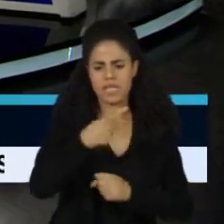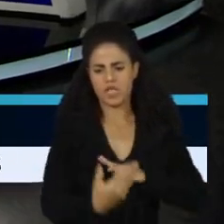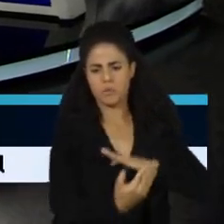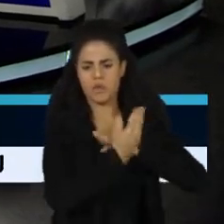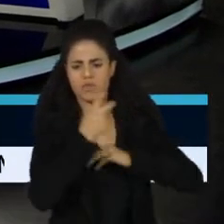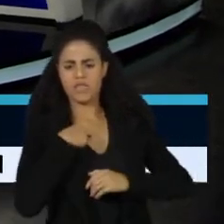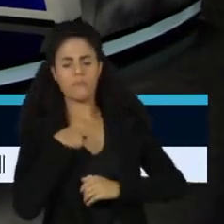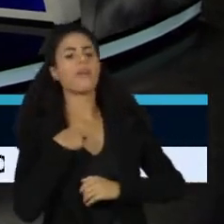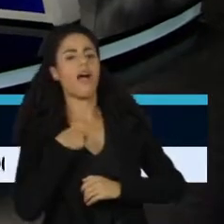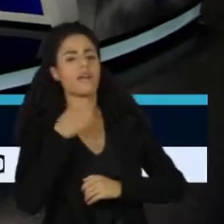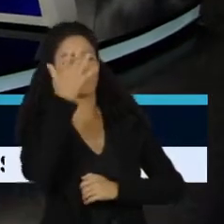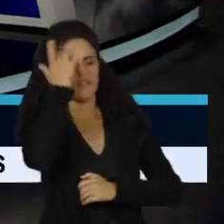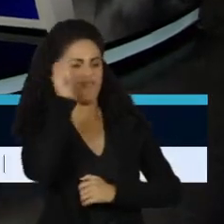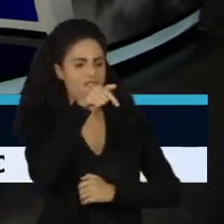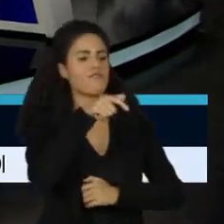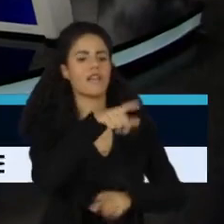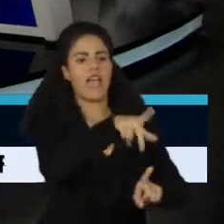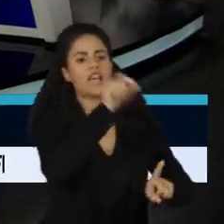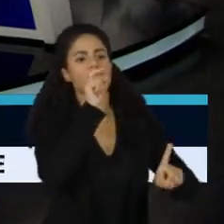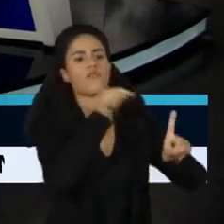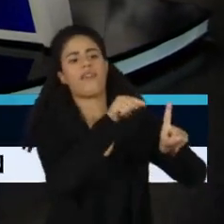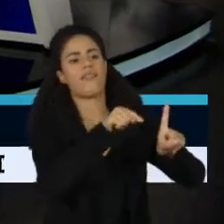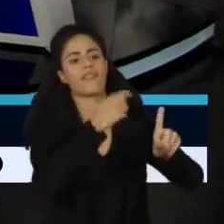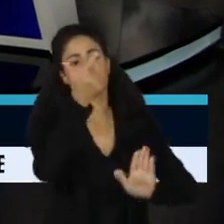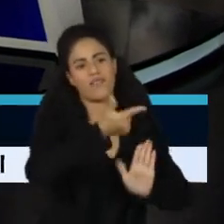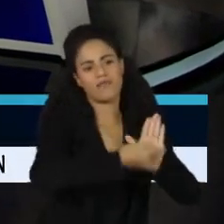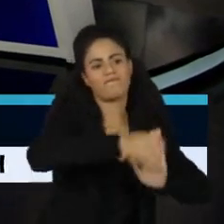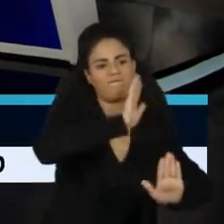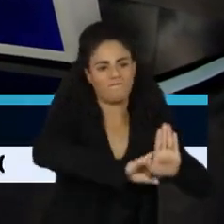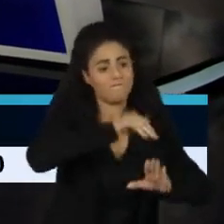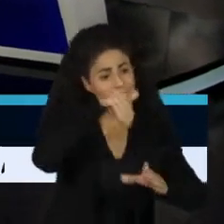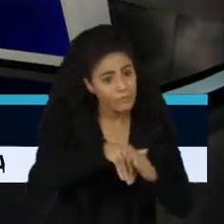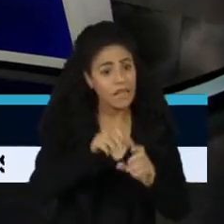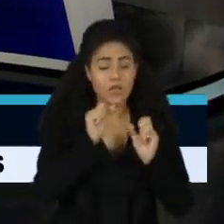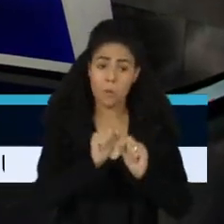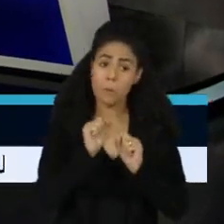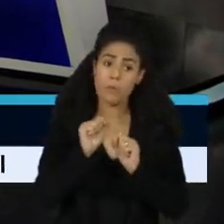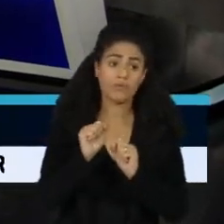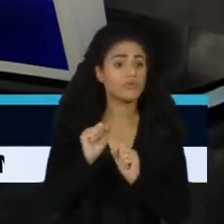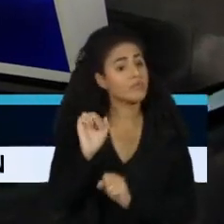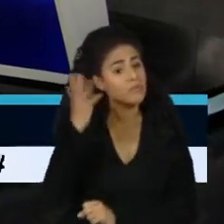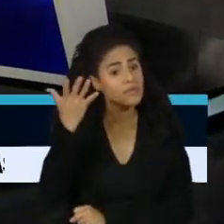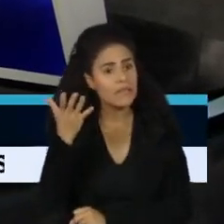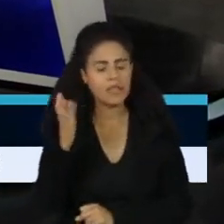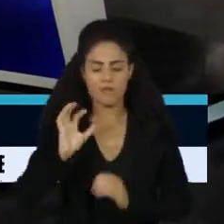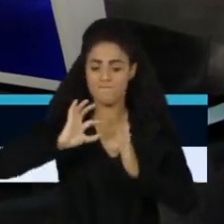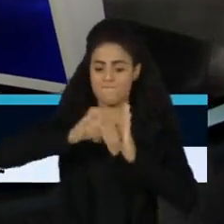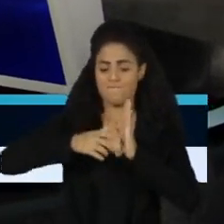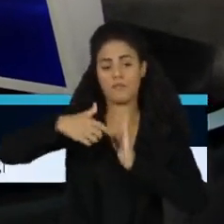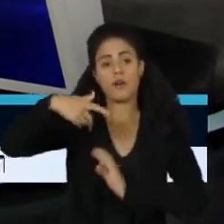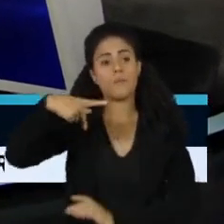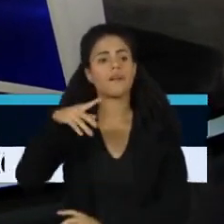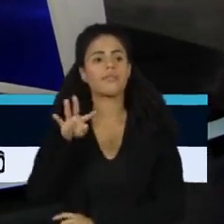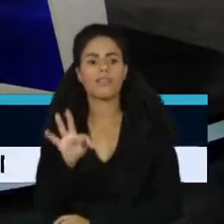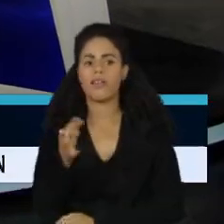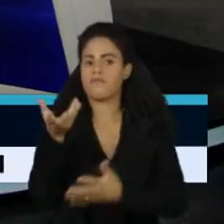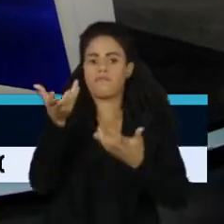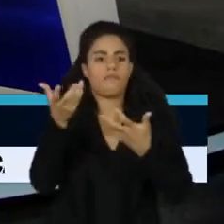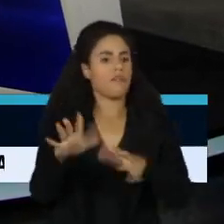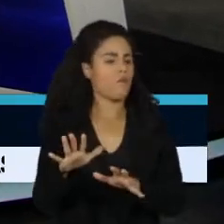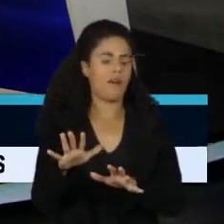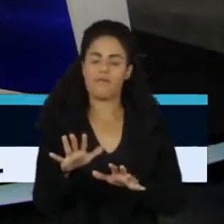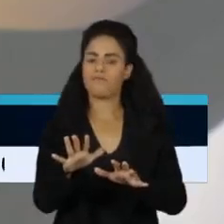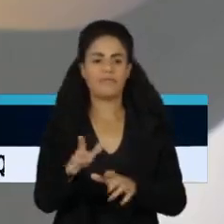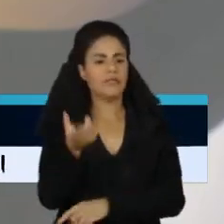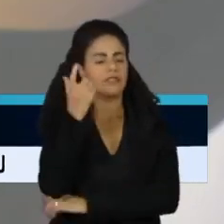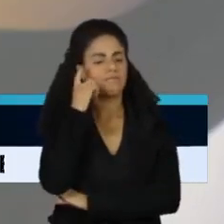vai ganhar muitos votos e aí vai levar para o segundo turno. E aí é o que o PT não quer agora, por isso de todos os conchavos